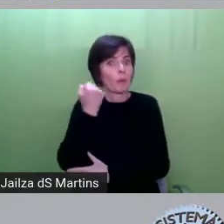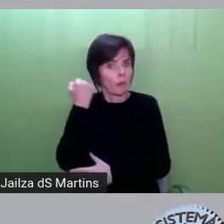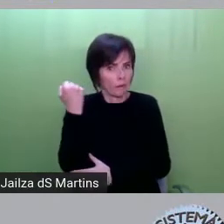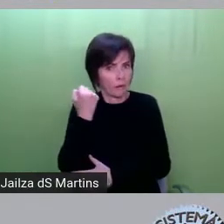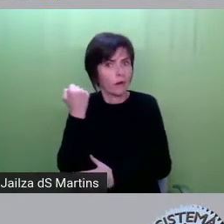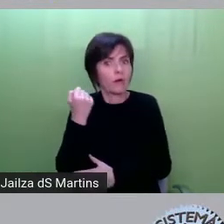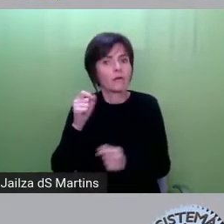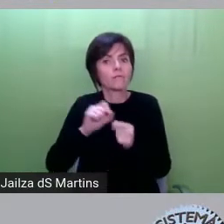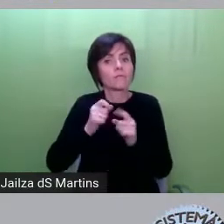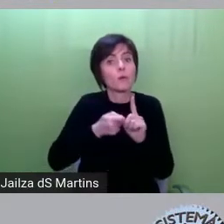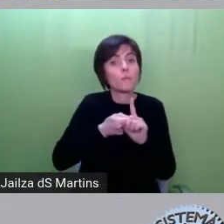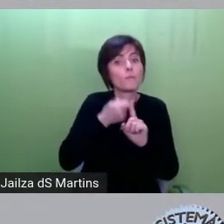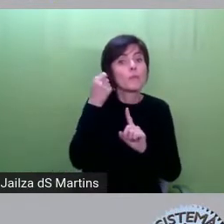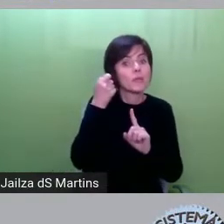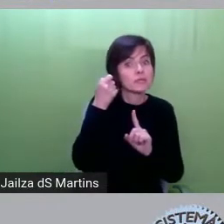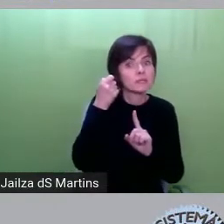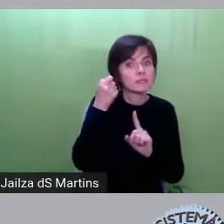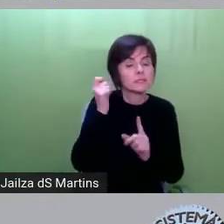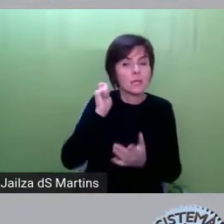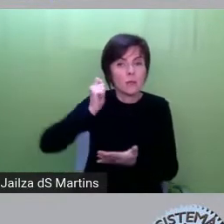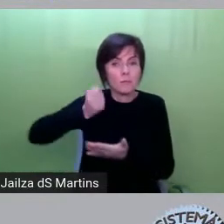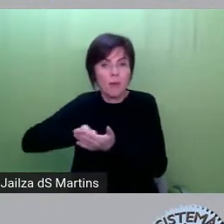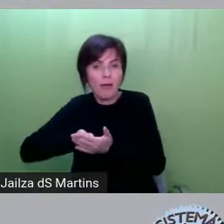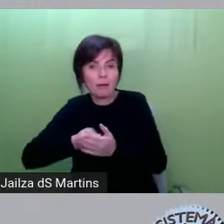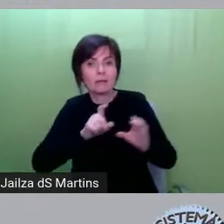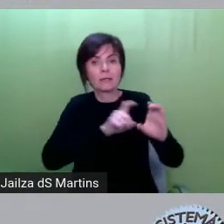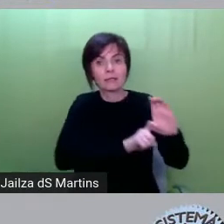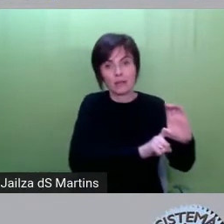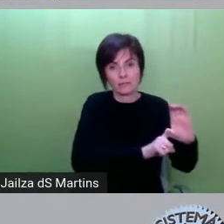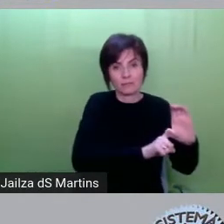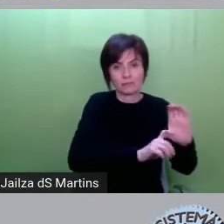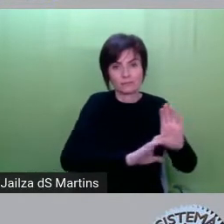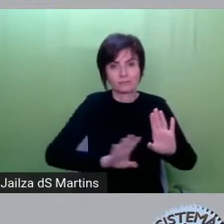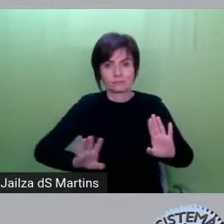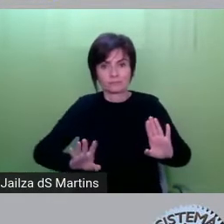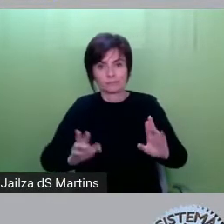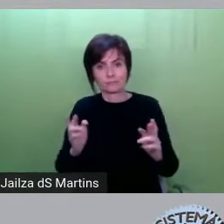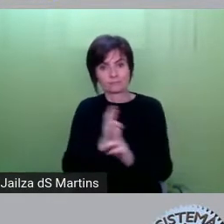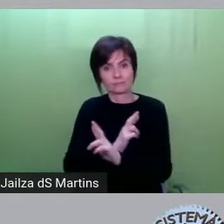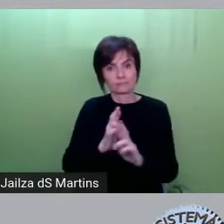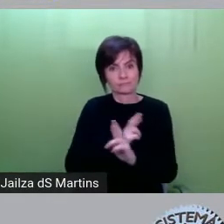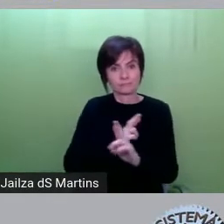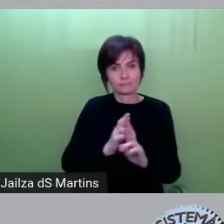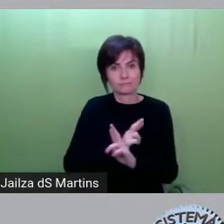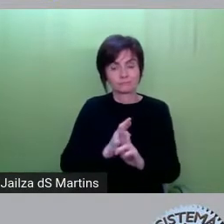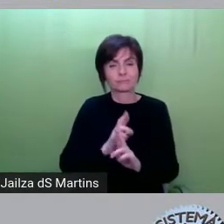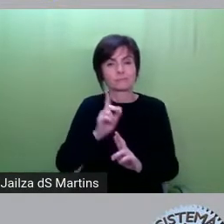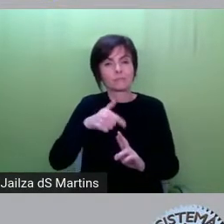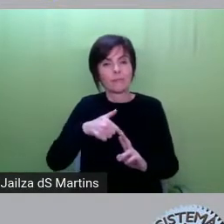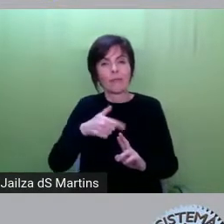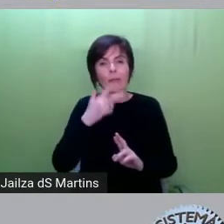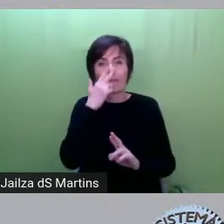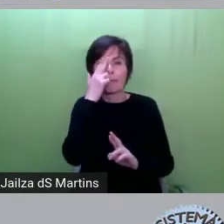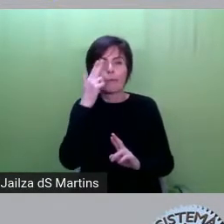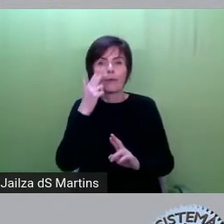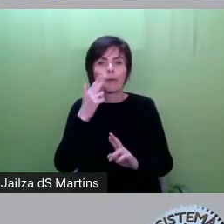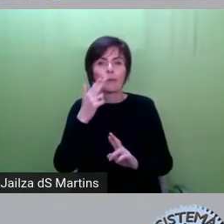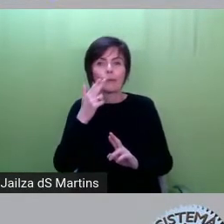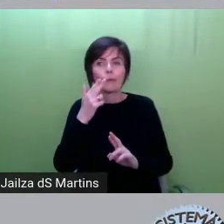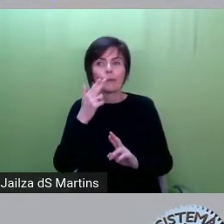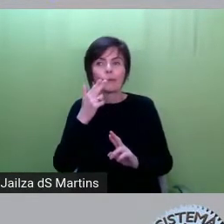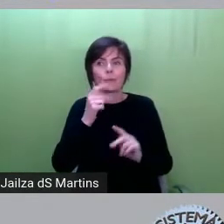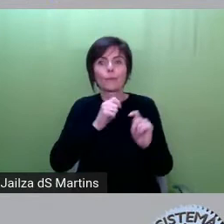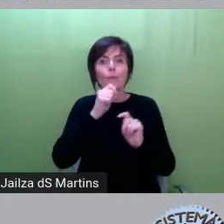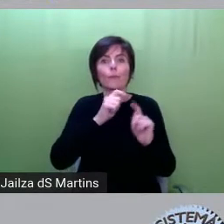mensalmente sobre quem ganha e quem perde. A rigor, o swap cambial é a aposta sobre a taxa de câmbio